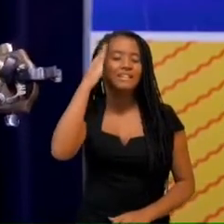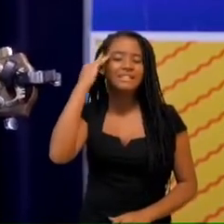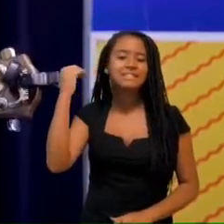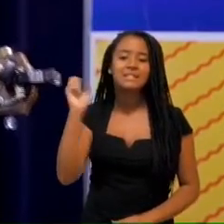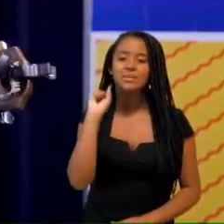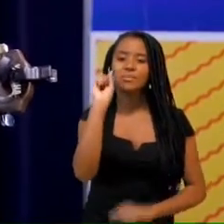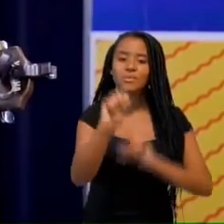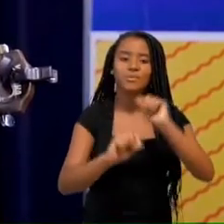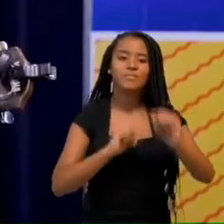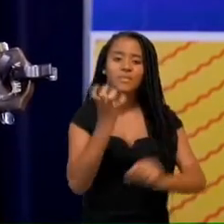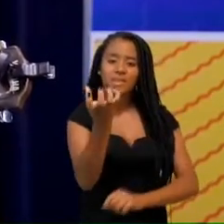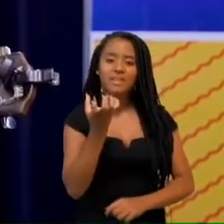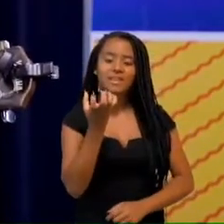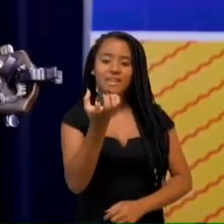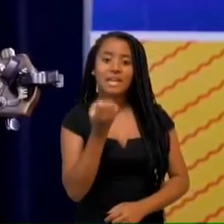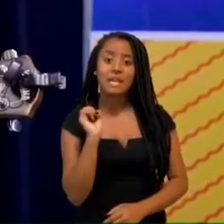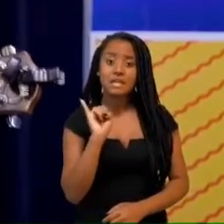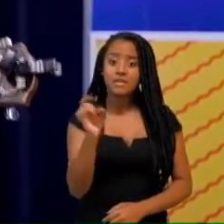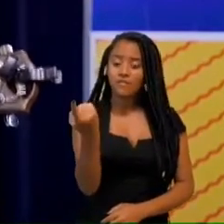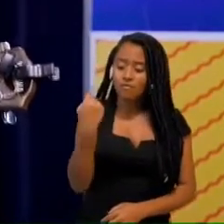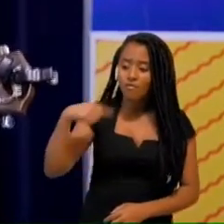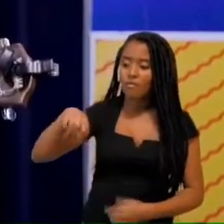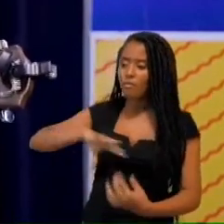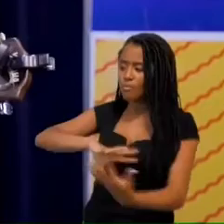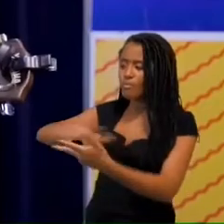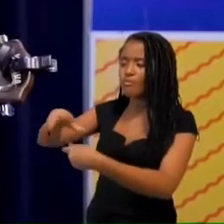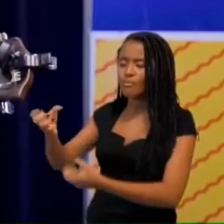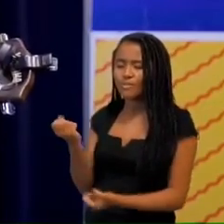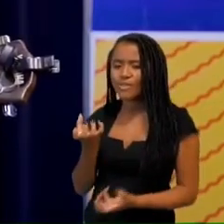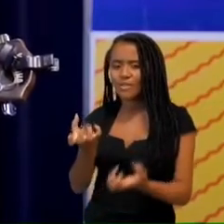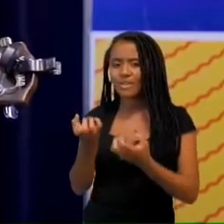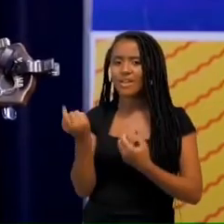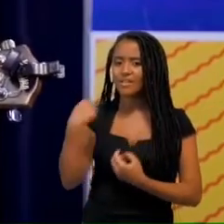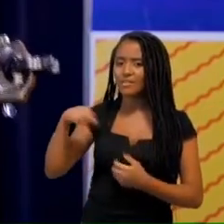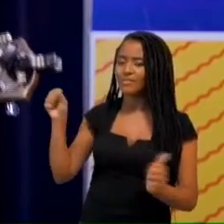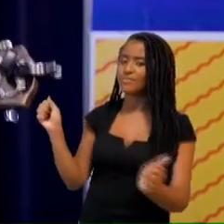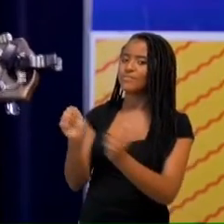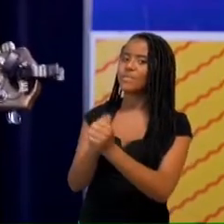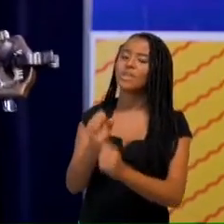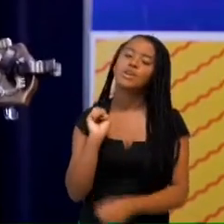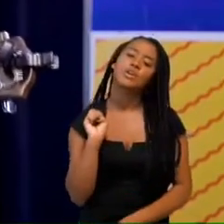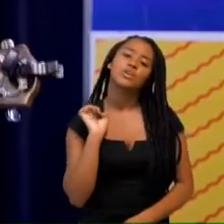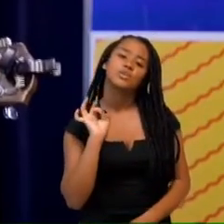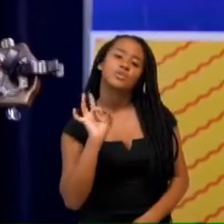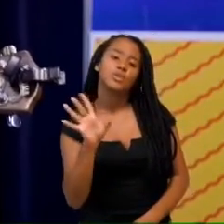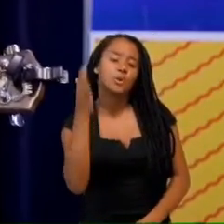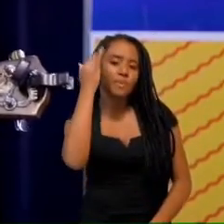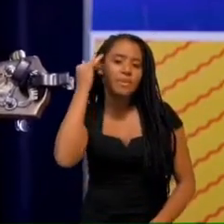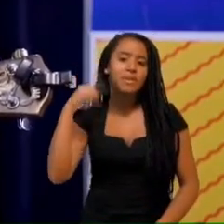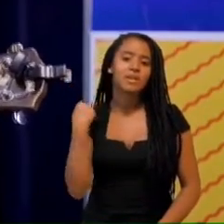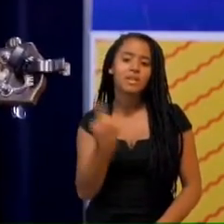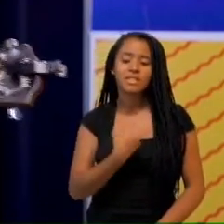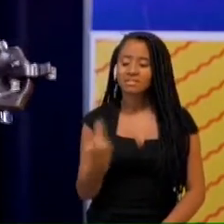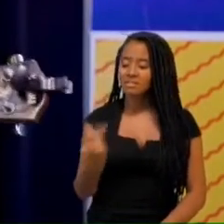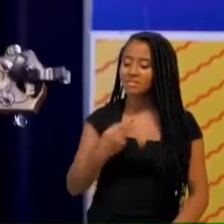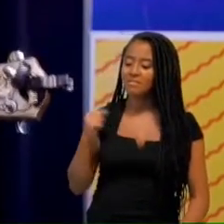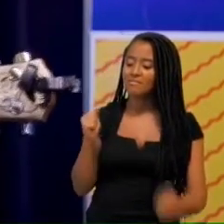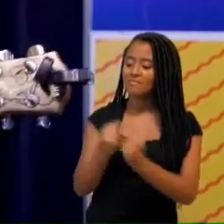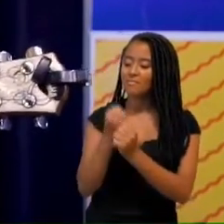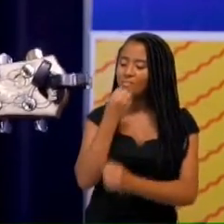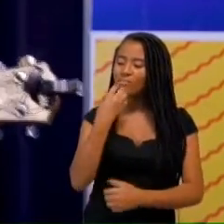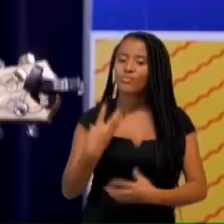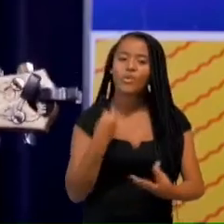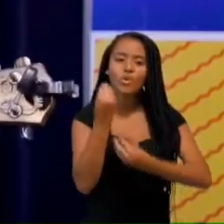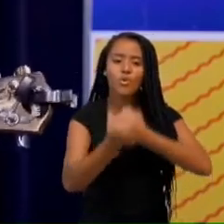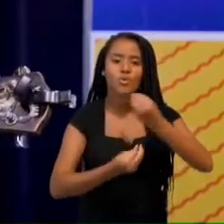quer se V cí no mundo quer ir junto só para ver que a gente vale a pena como